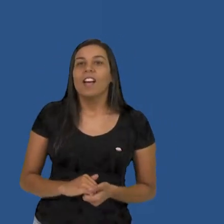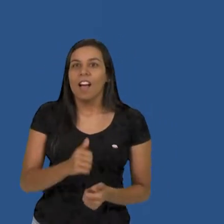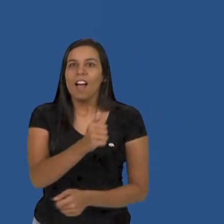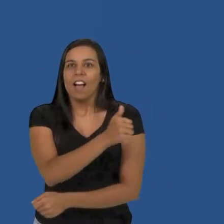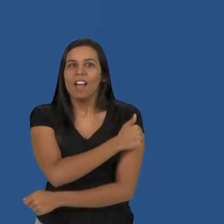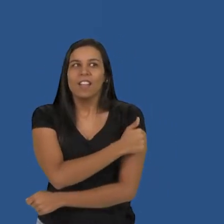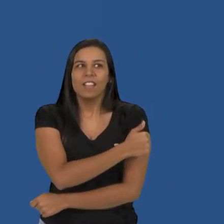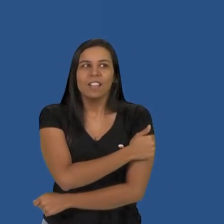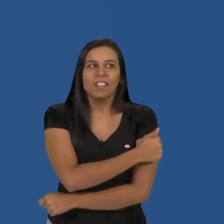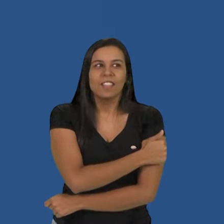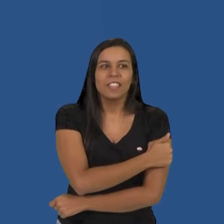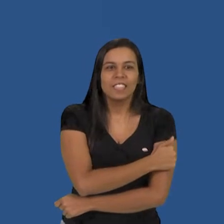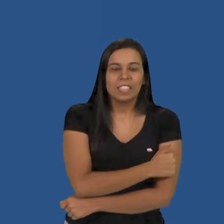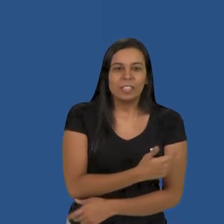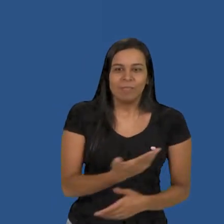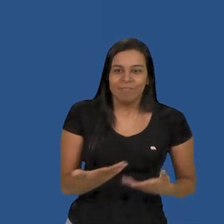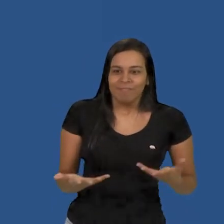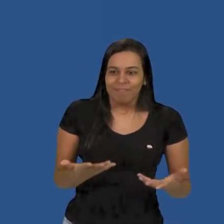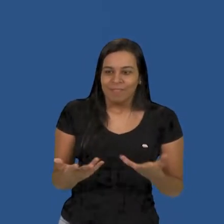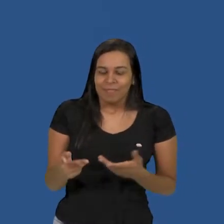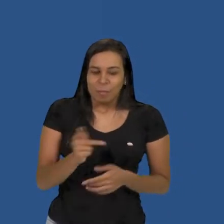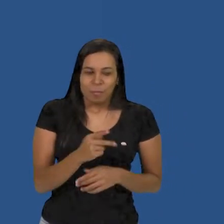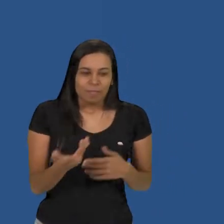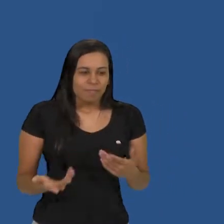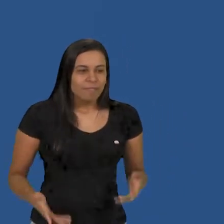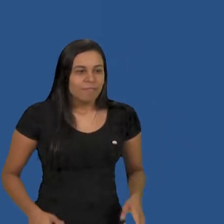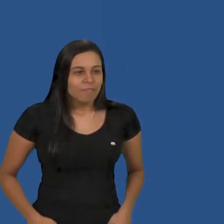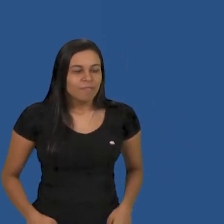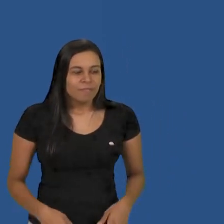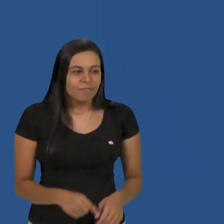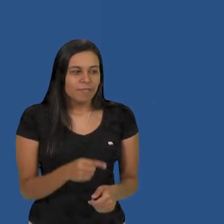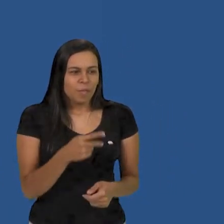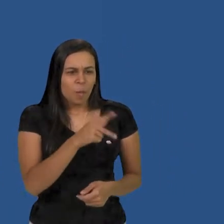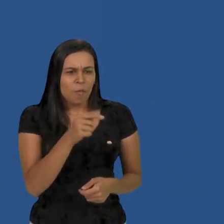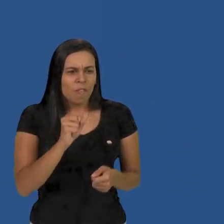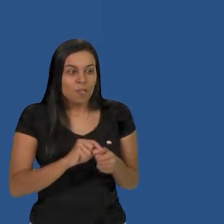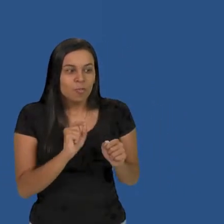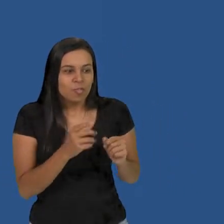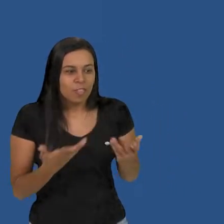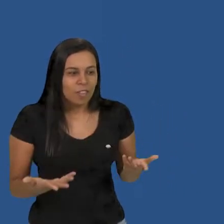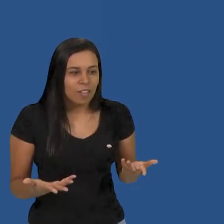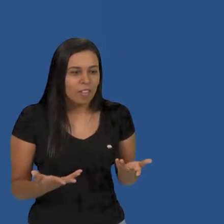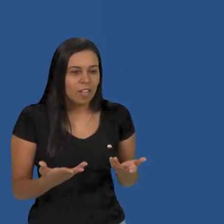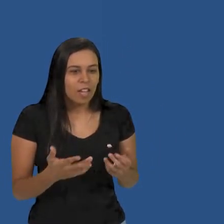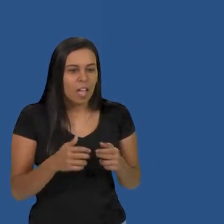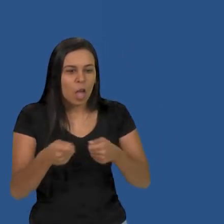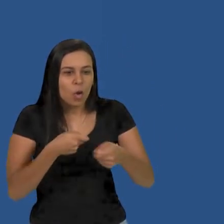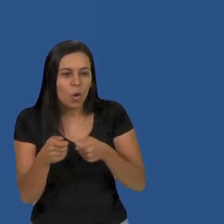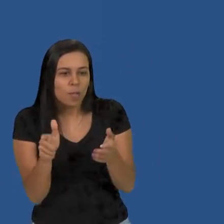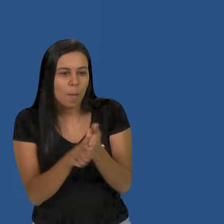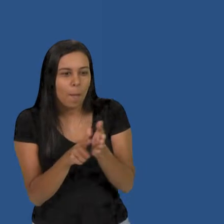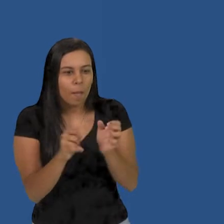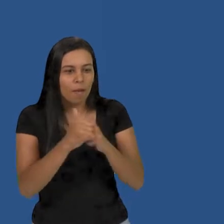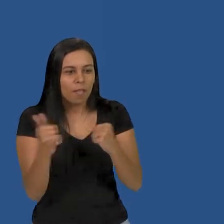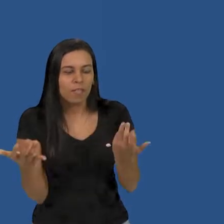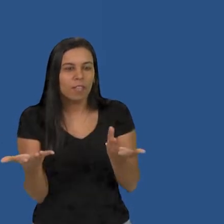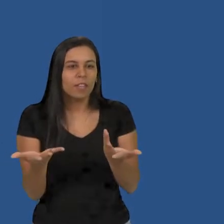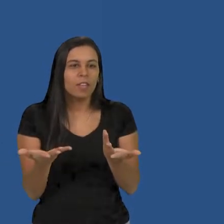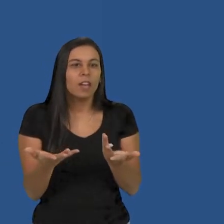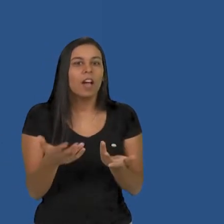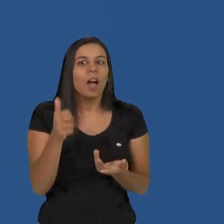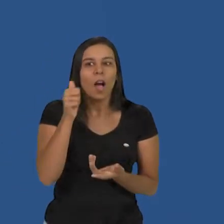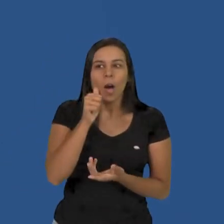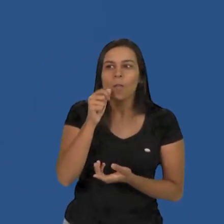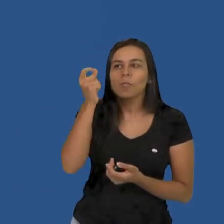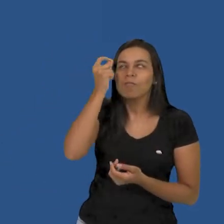a professora, né, aquele que a gente chama de saia justa, né? O que é que a professora vai fazer agora? Se o trabalho é sobre economizar papel, eletricidade e outros recursos, a menina espertamente